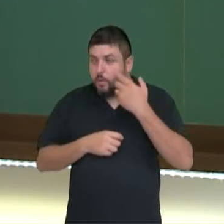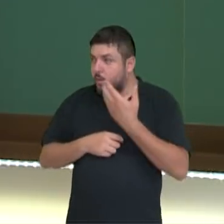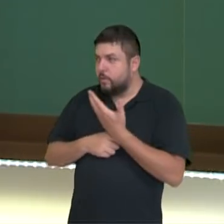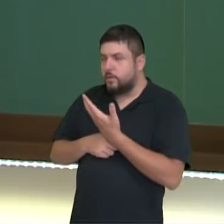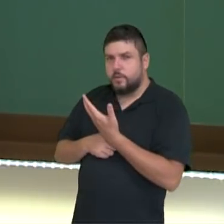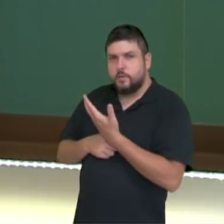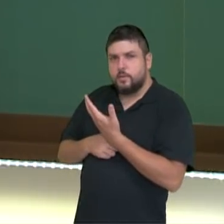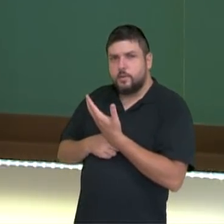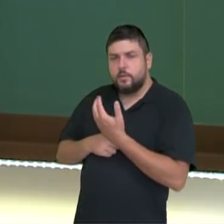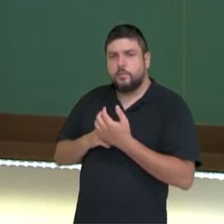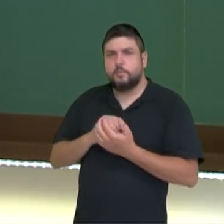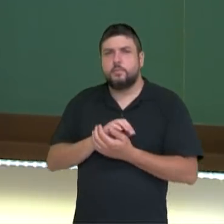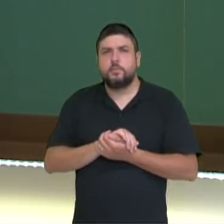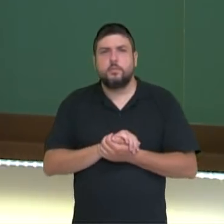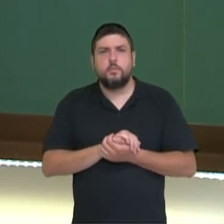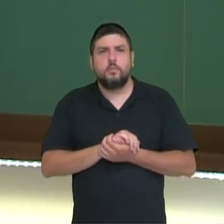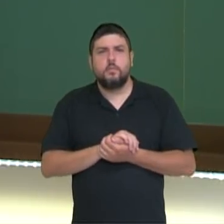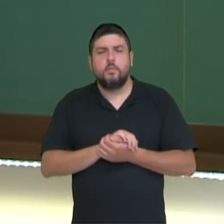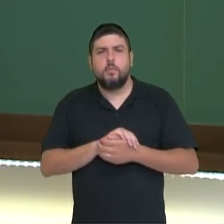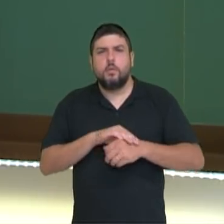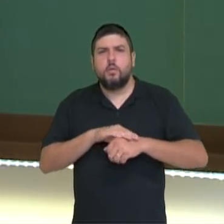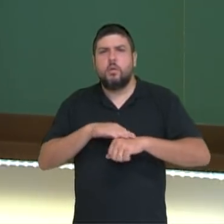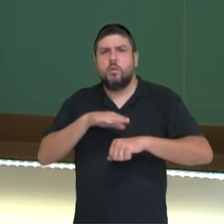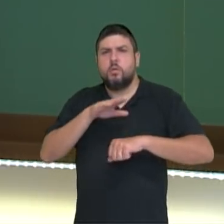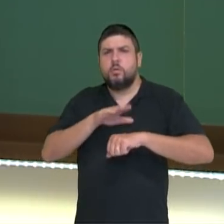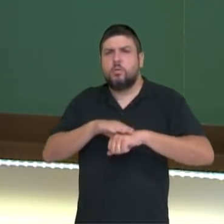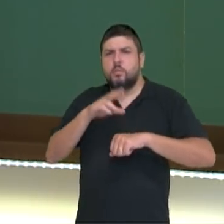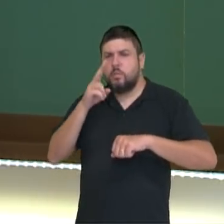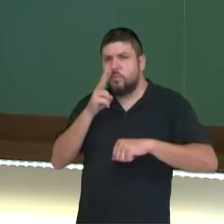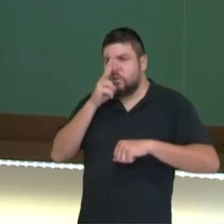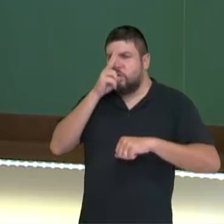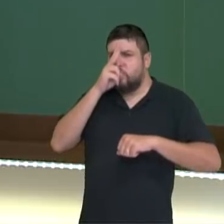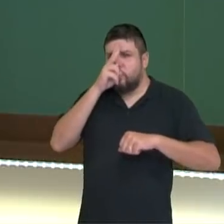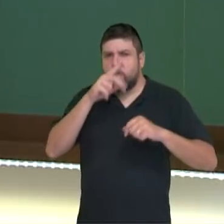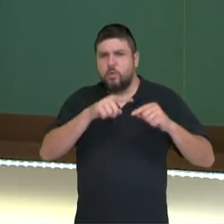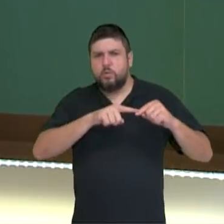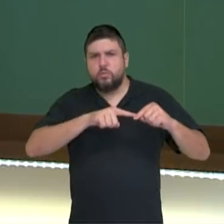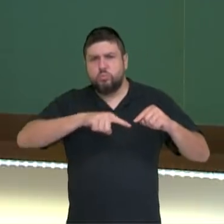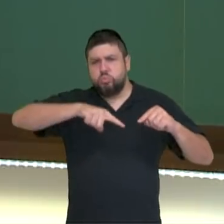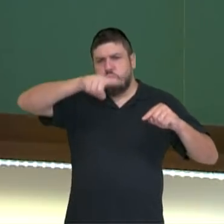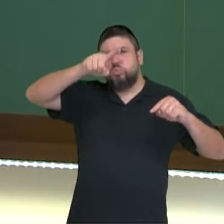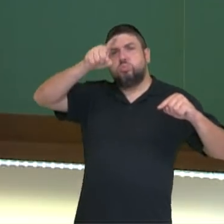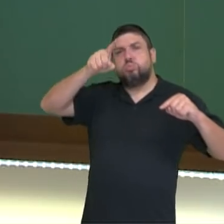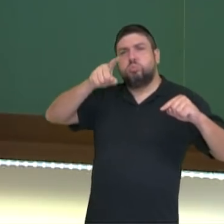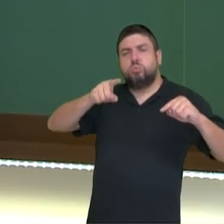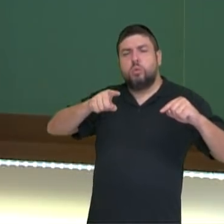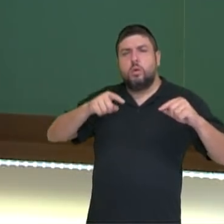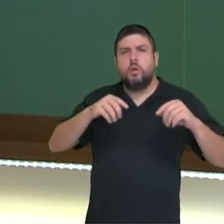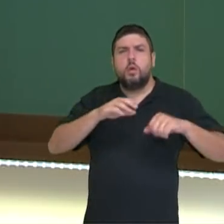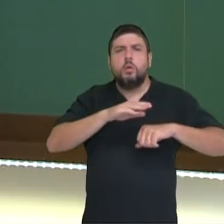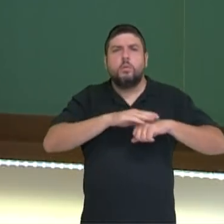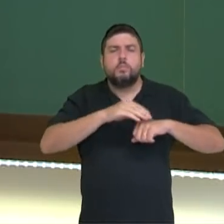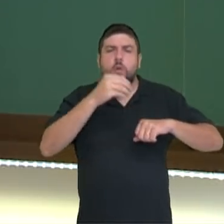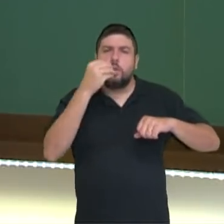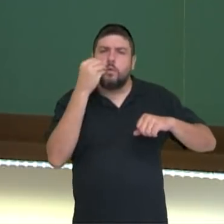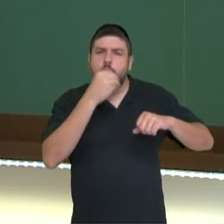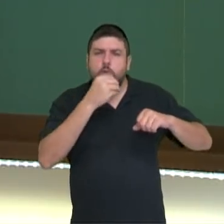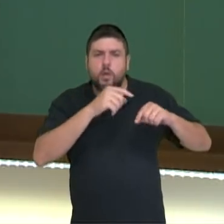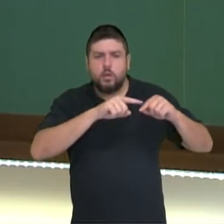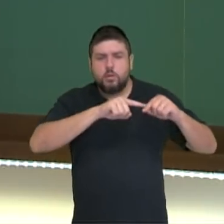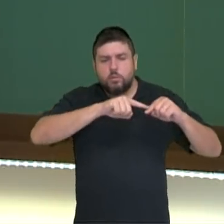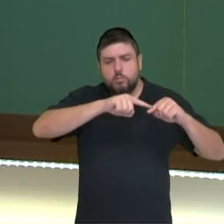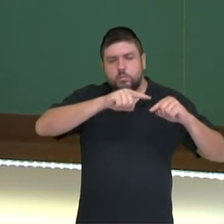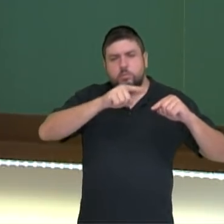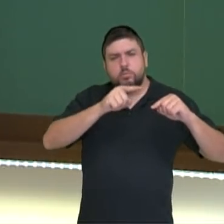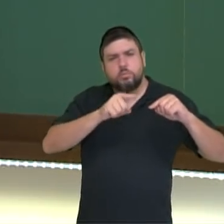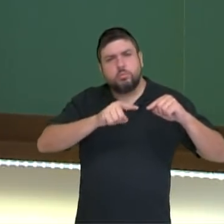os sons mais fortes, com maior amplitude de onda, e os mais fracos, com menor